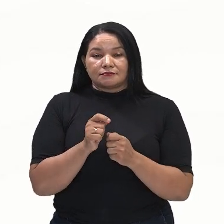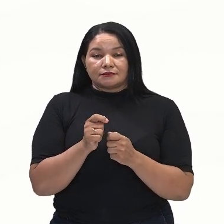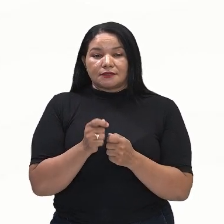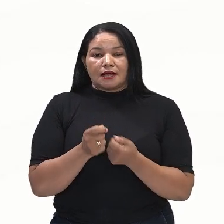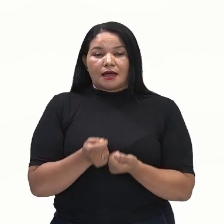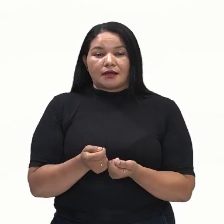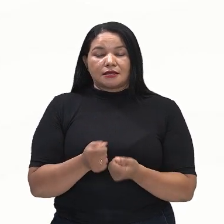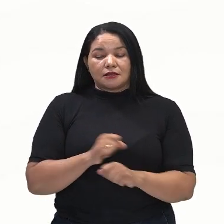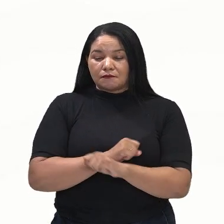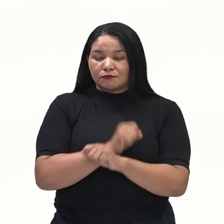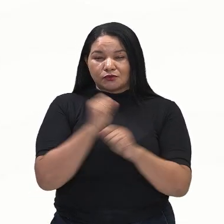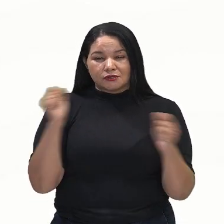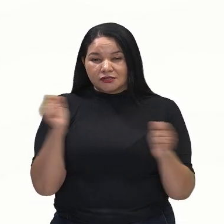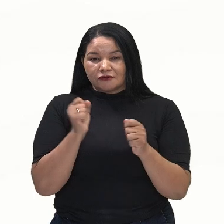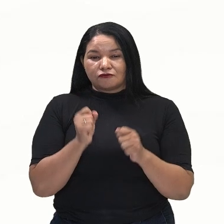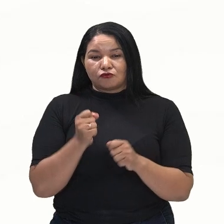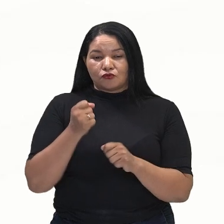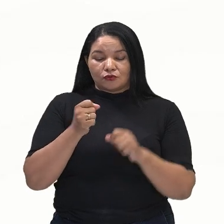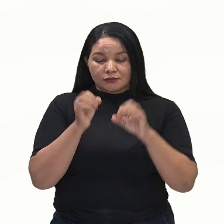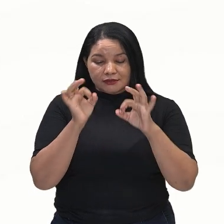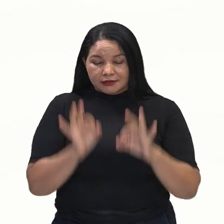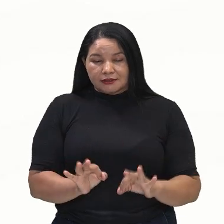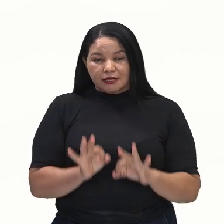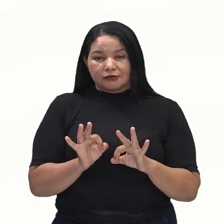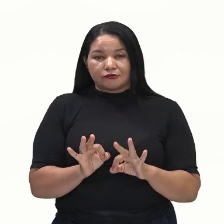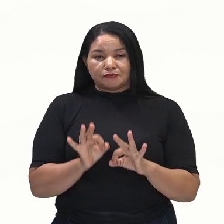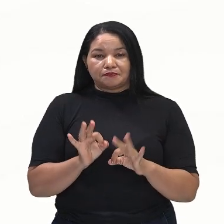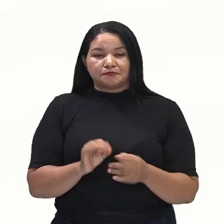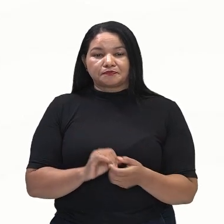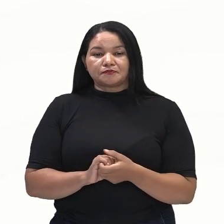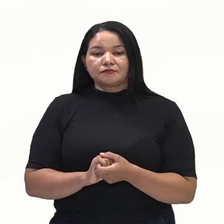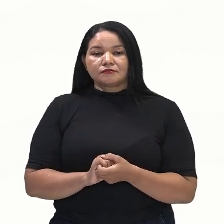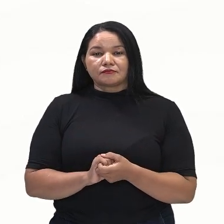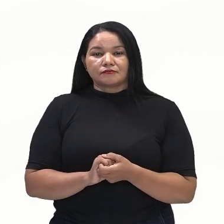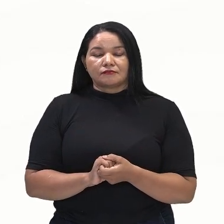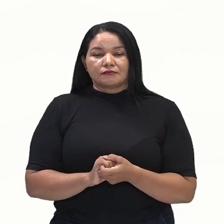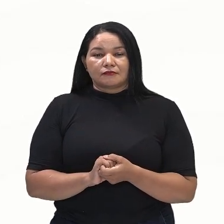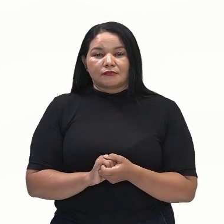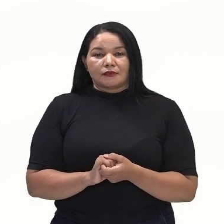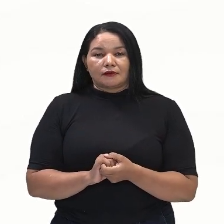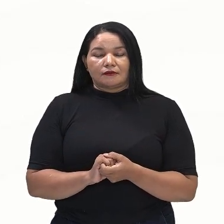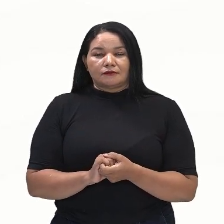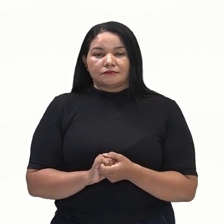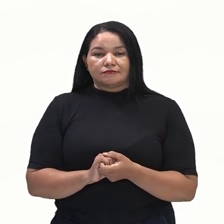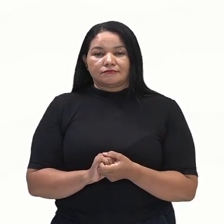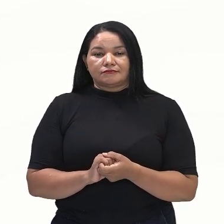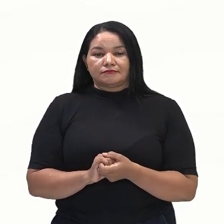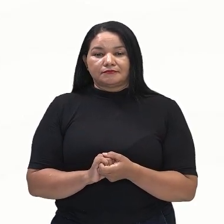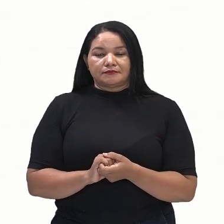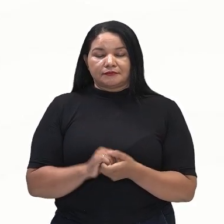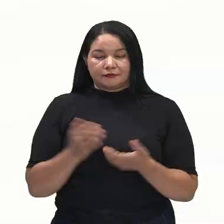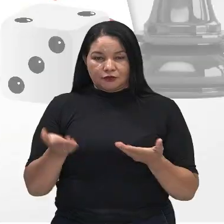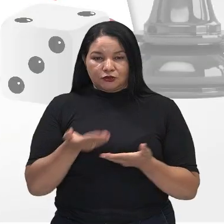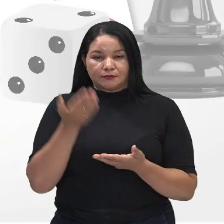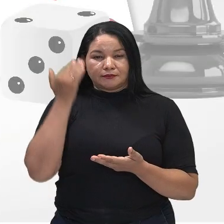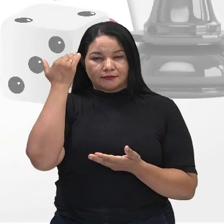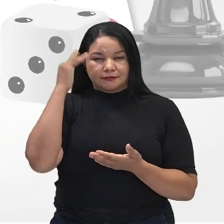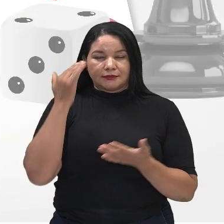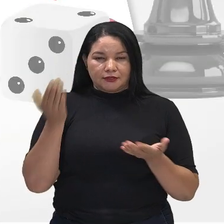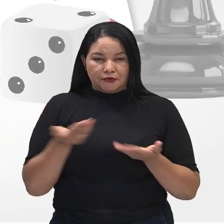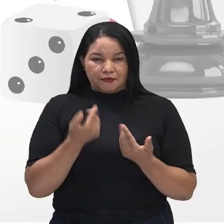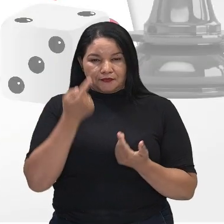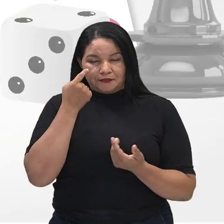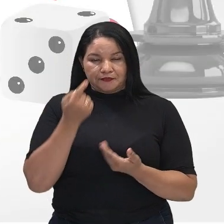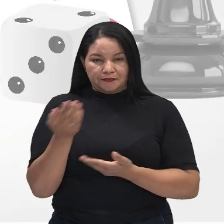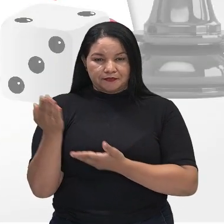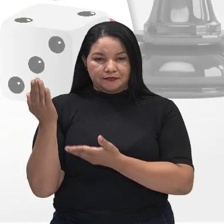termos com precisão o resultado do lançamento. Então, olha só, gente, vamos entender aqui, na prática, o que